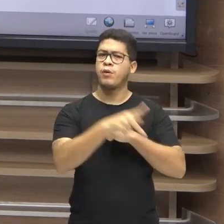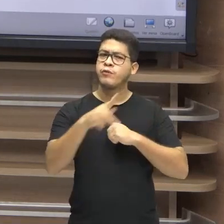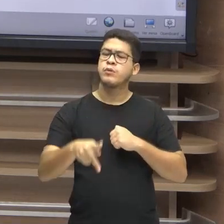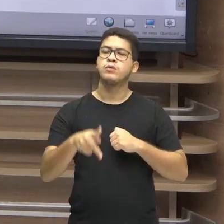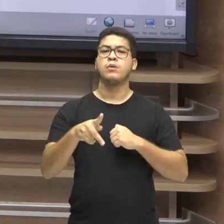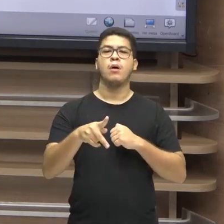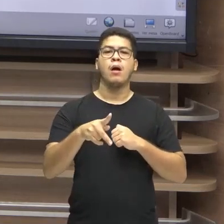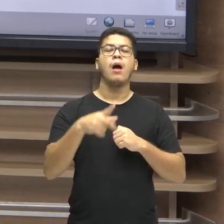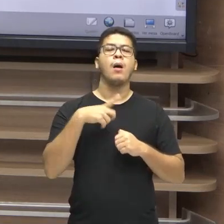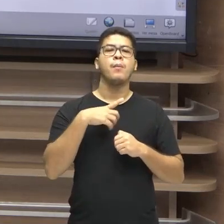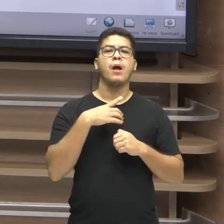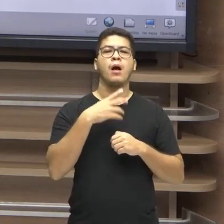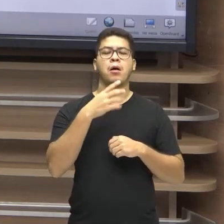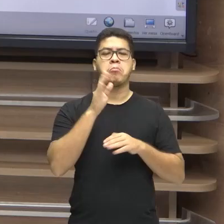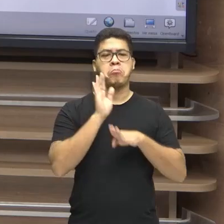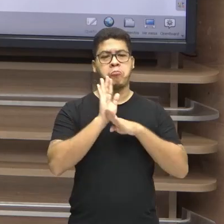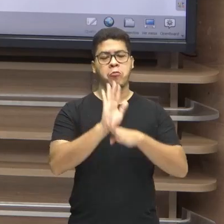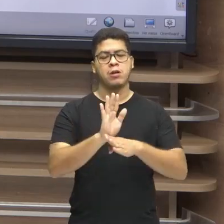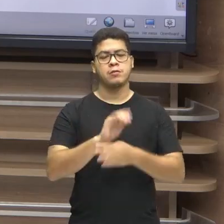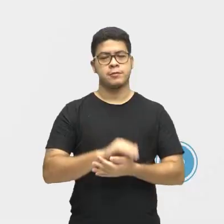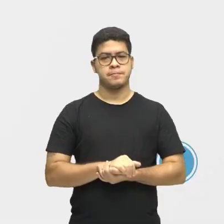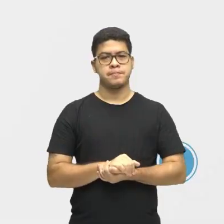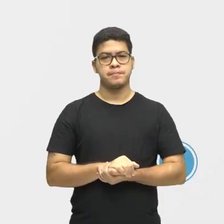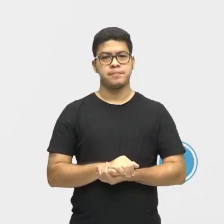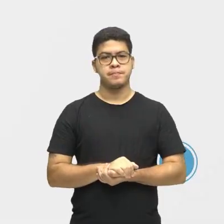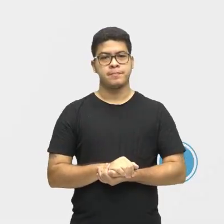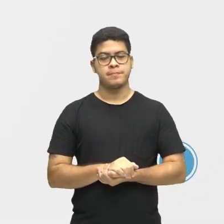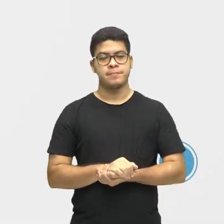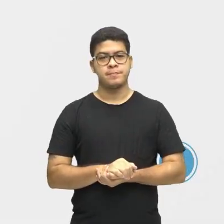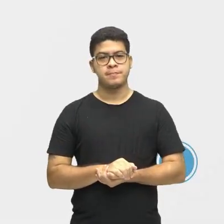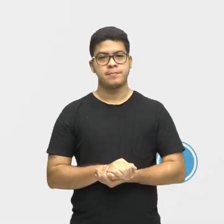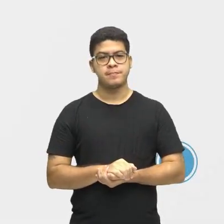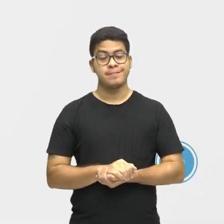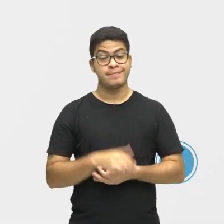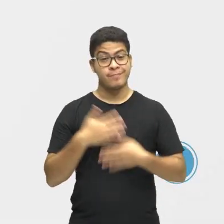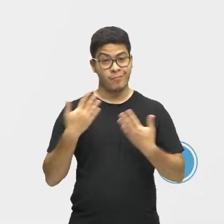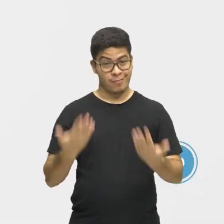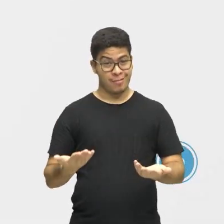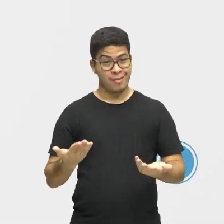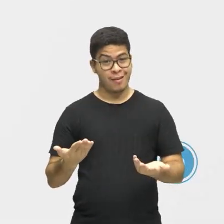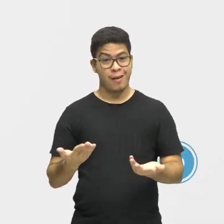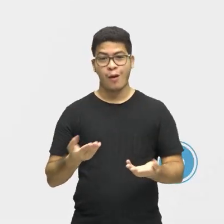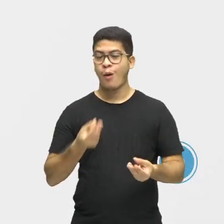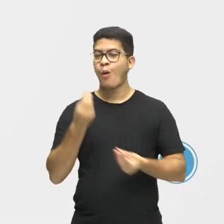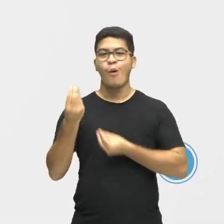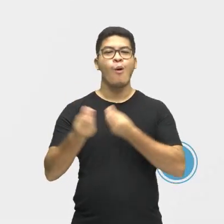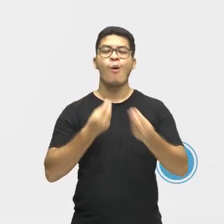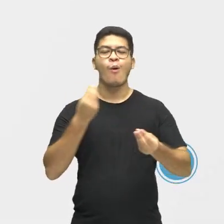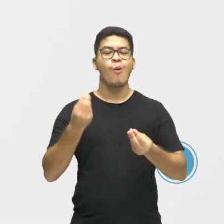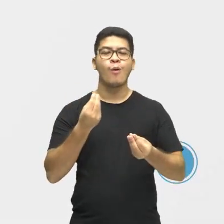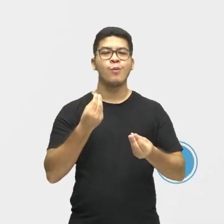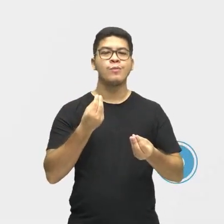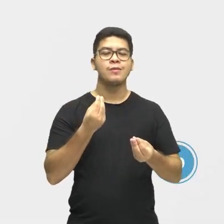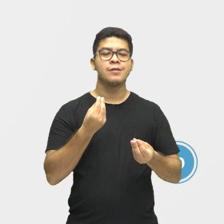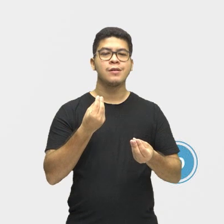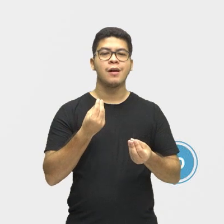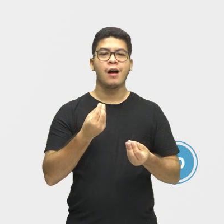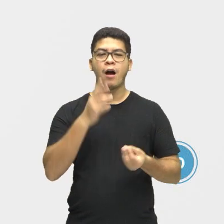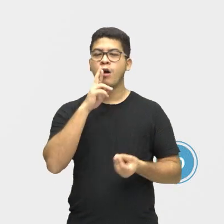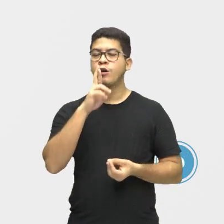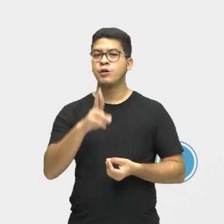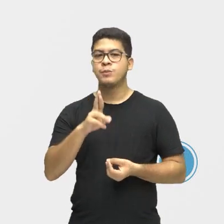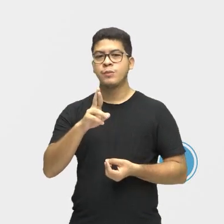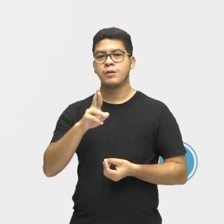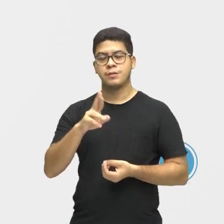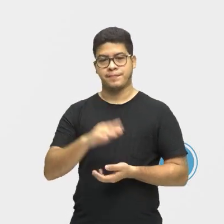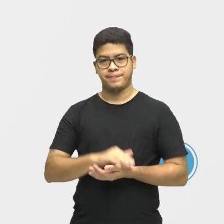dúvidas com eles, tá bom? Vamos lá fazer a correção? Então, vamos ver como foi que ficou a letra A e a letra B.